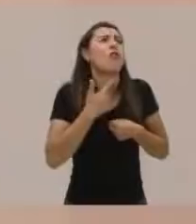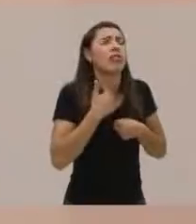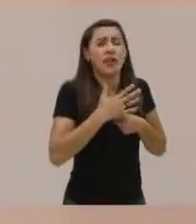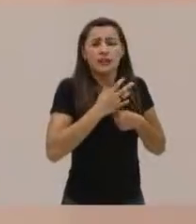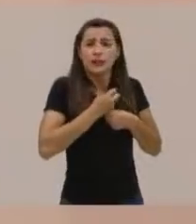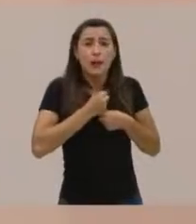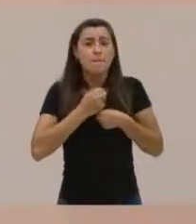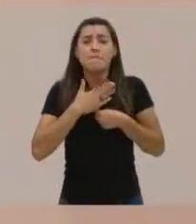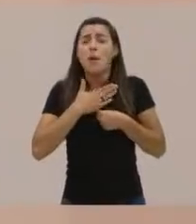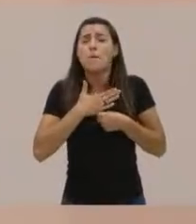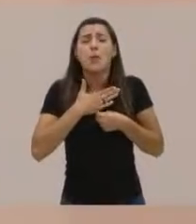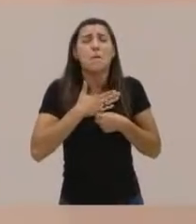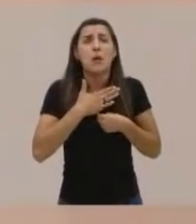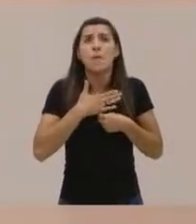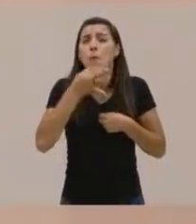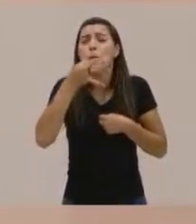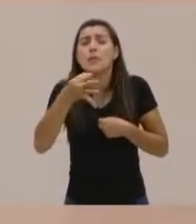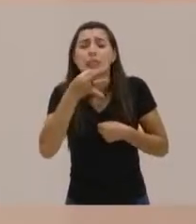coisas.